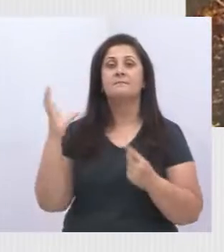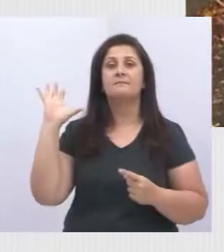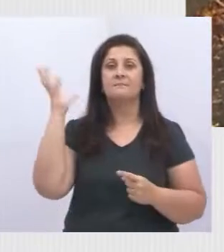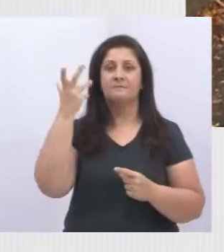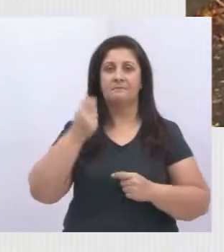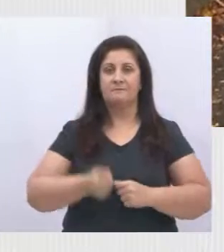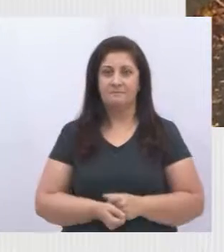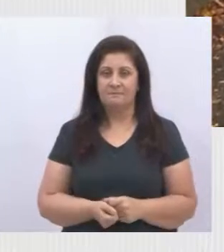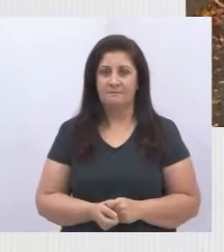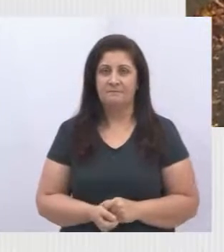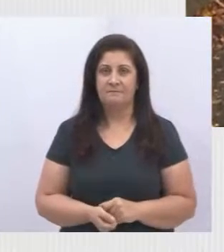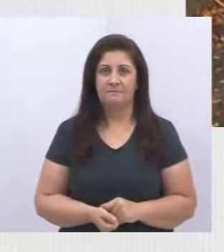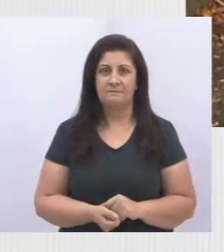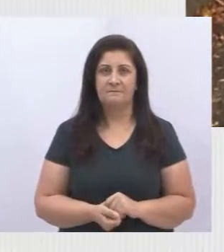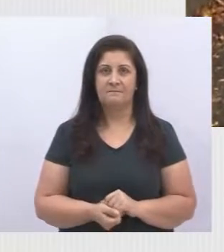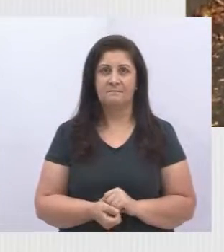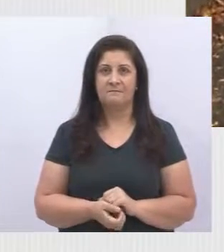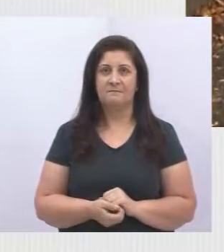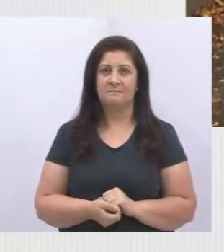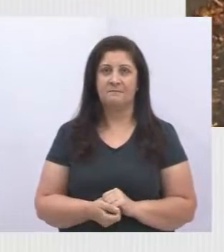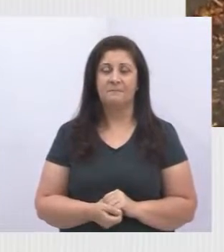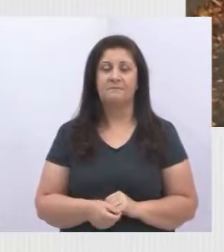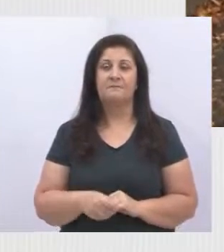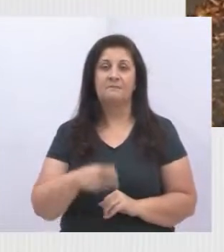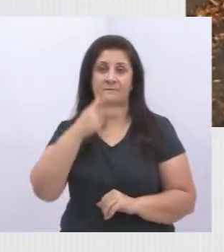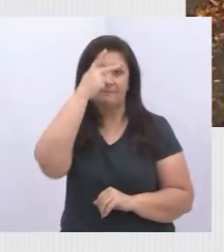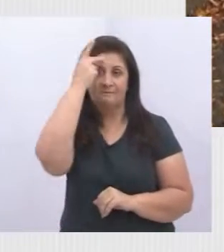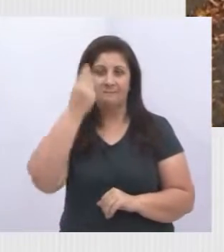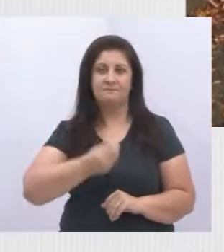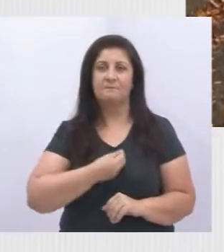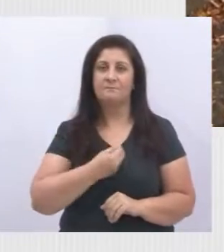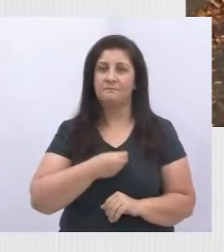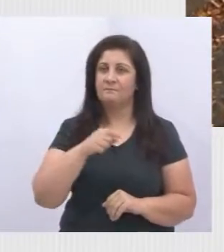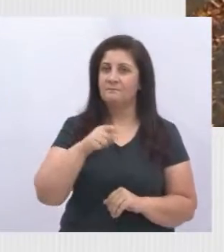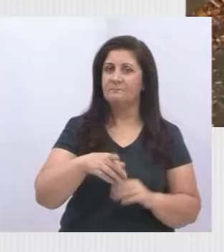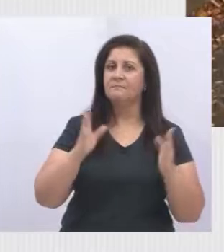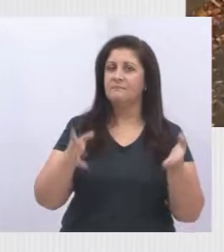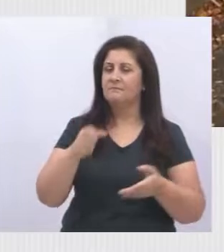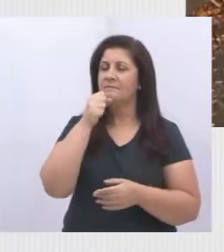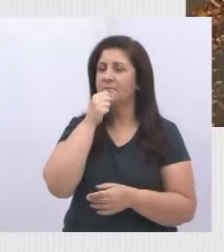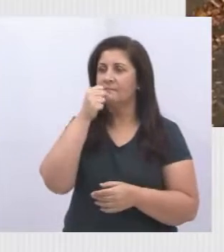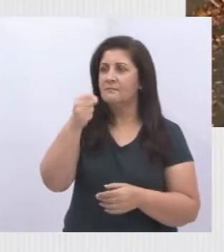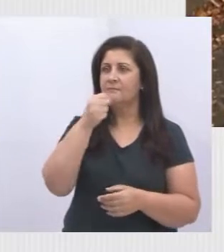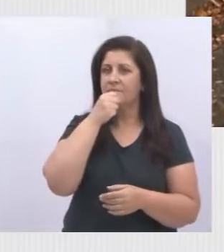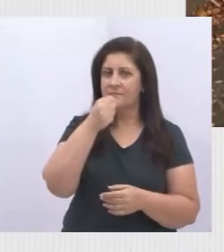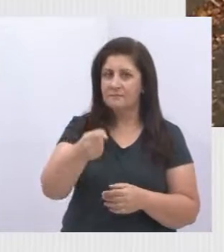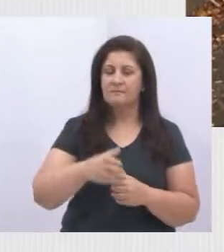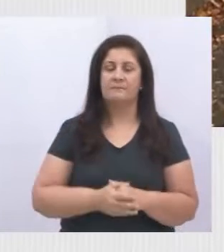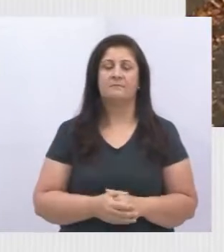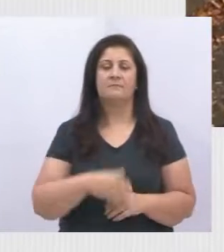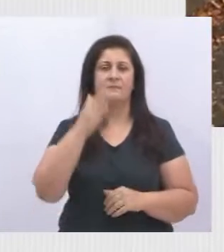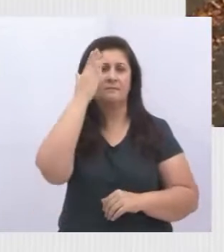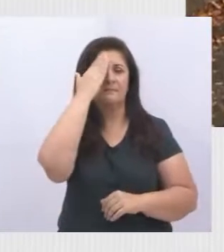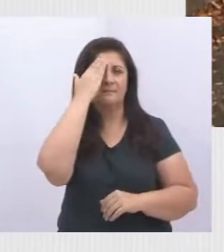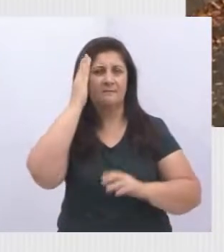gente, aqui, é que quem mora aqui já deu as entrevistas. Ele sabe